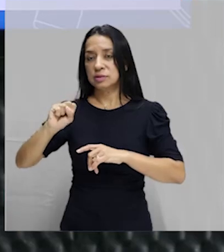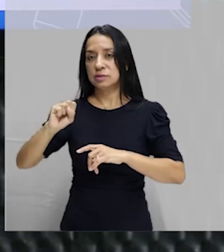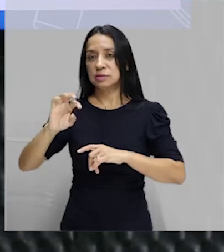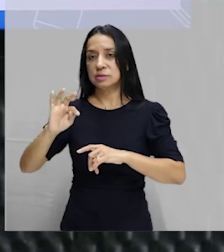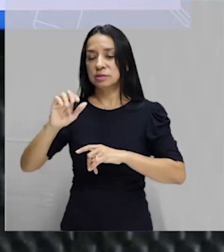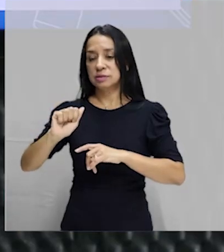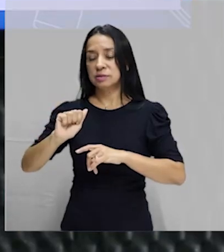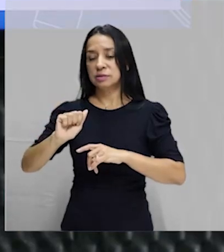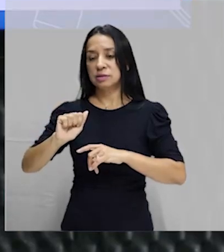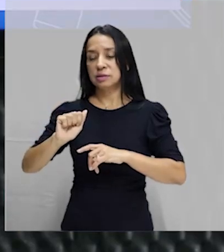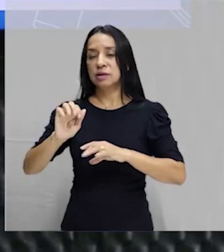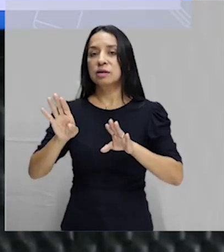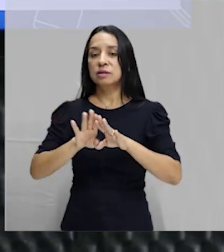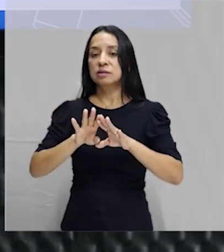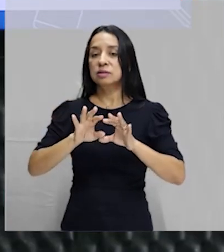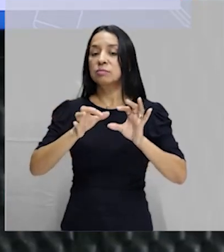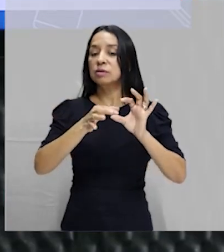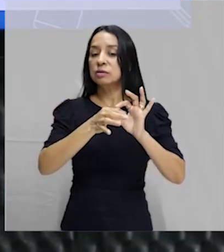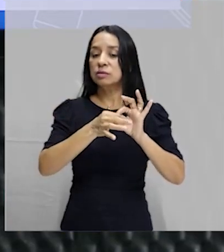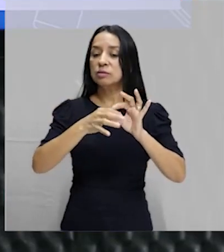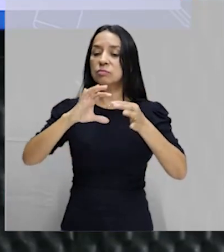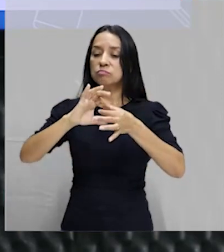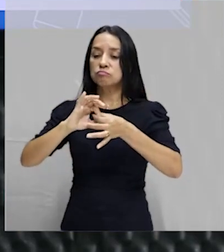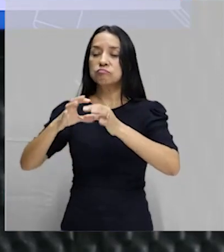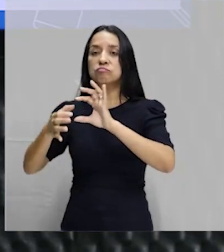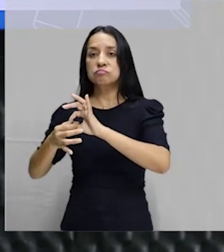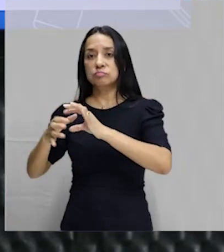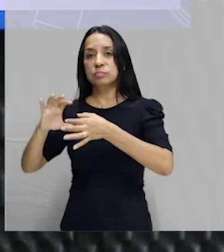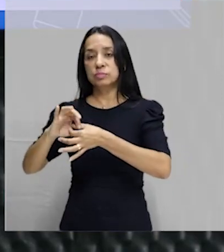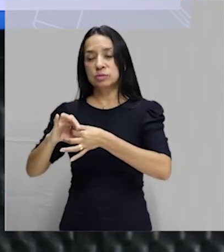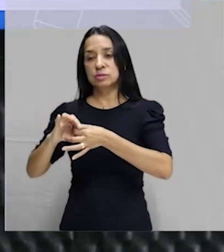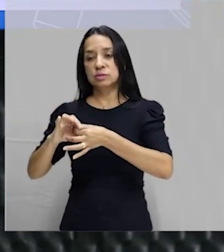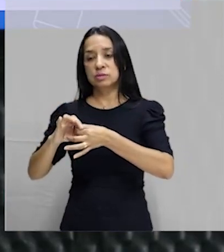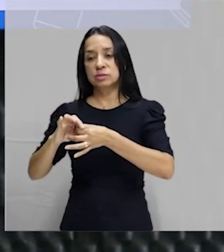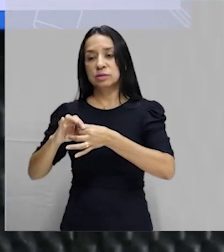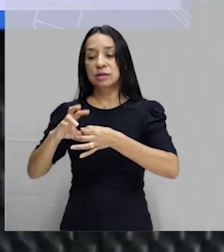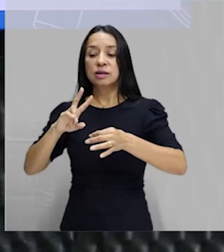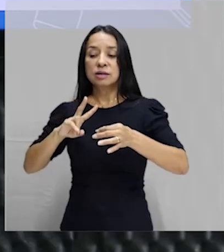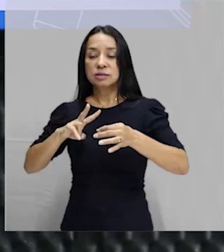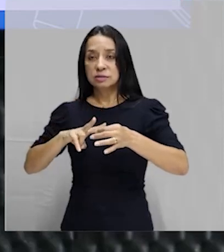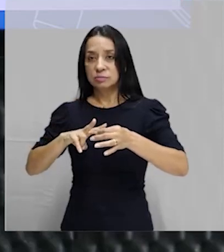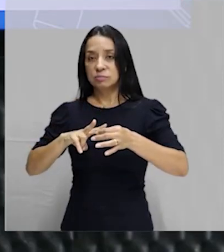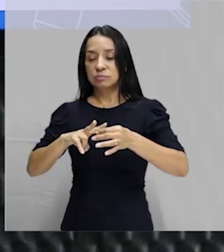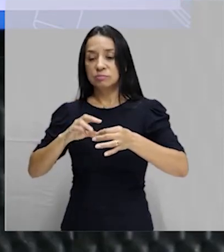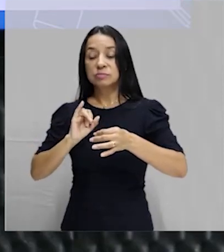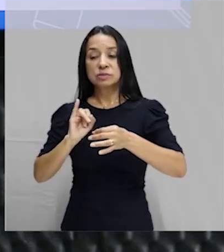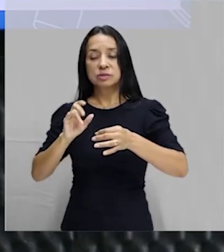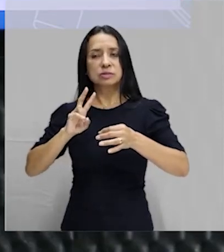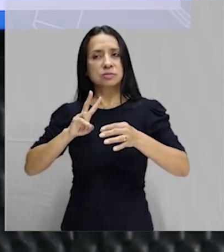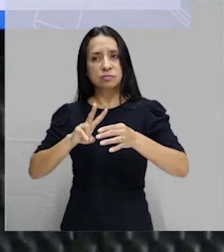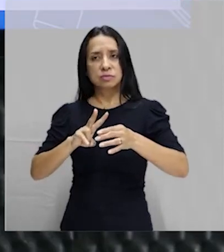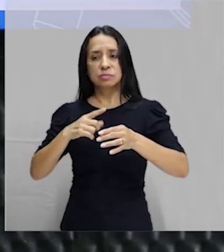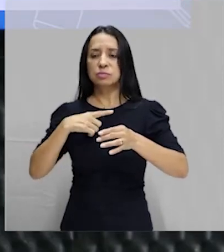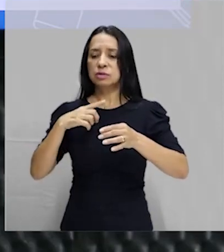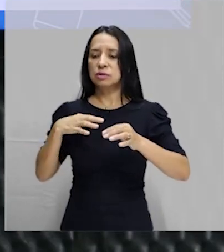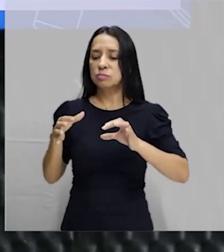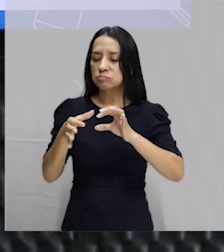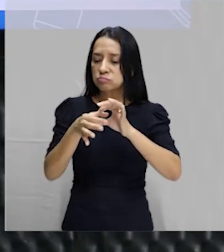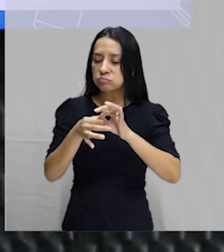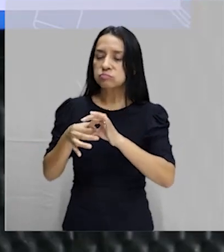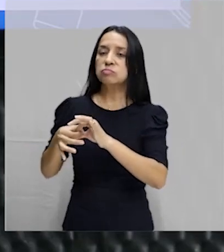o idioma e até mesmo a religião politeísta, nós teremos uma certa unidade